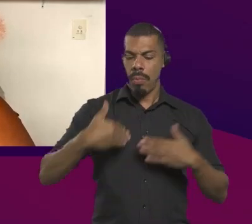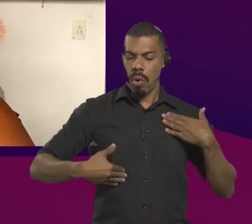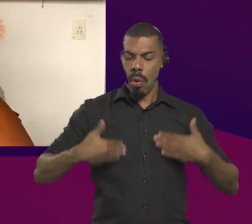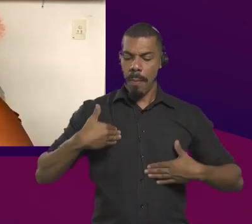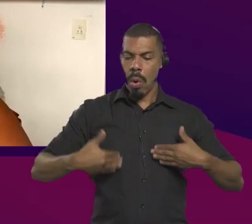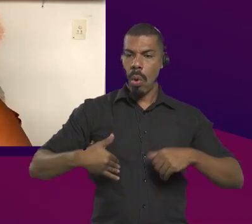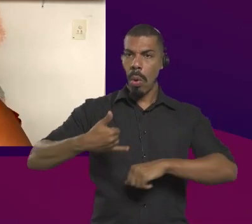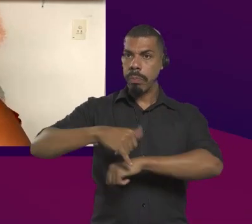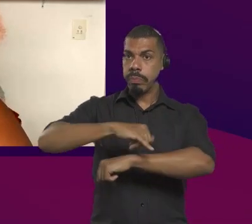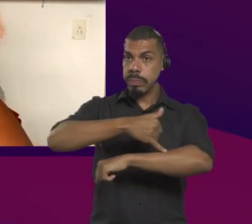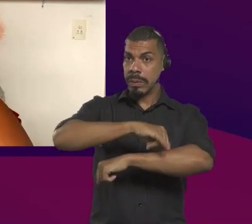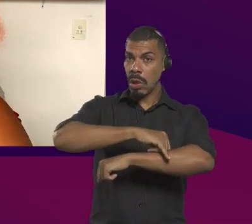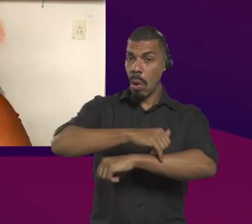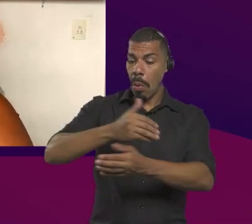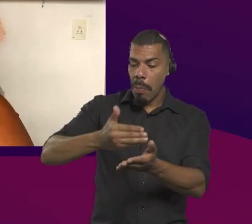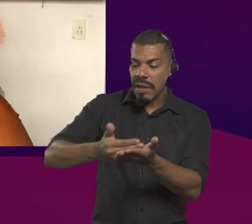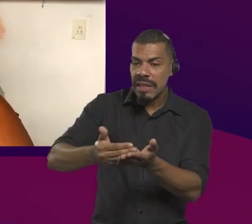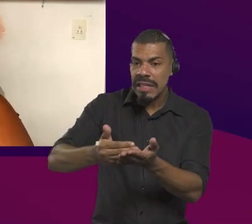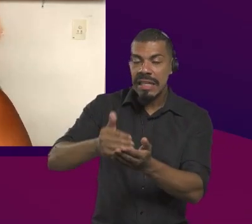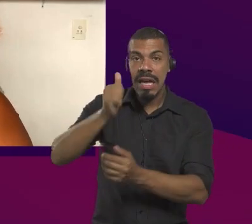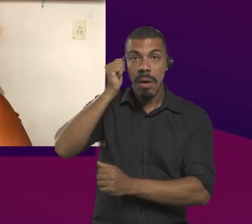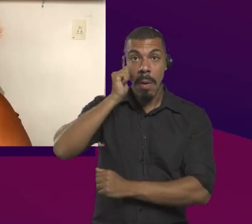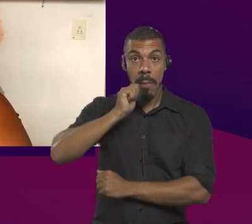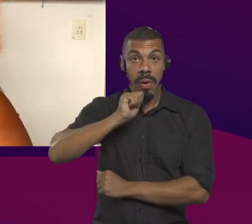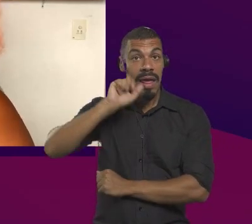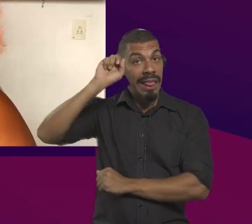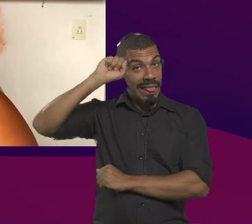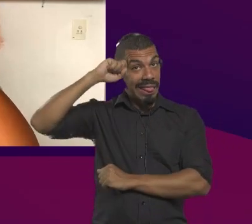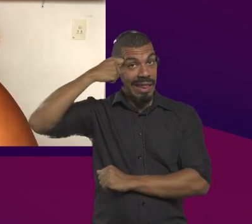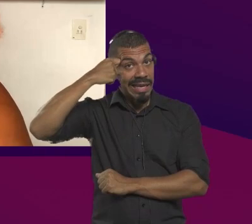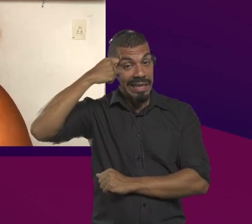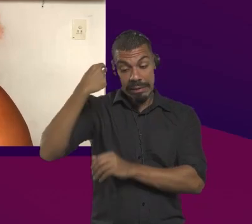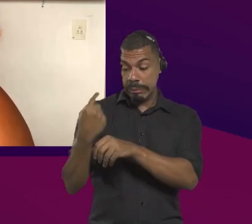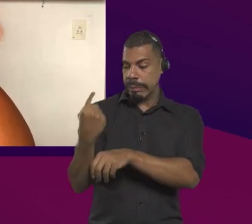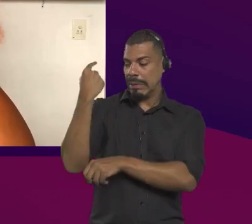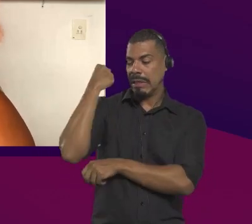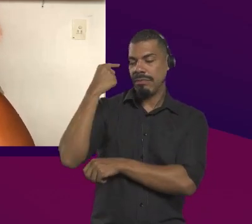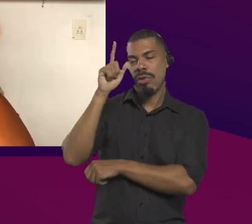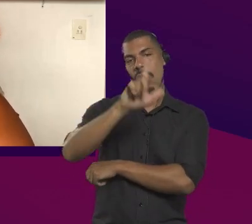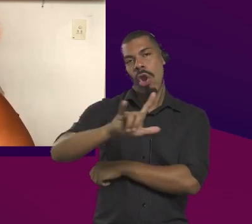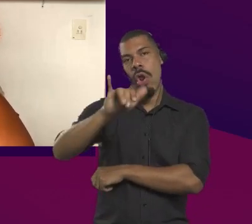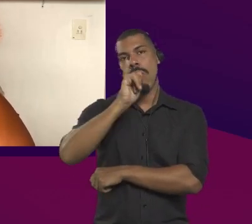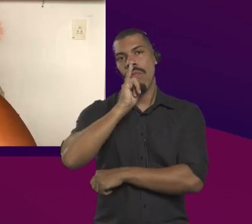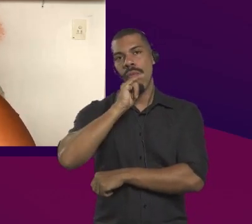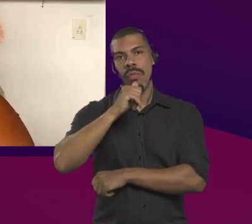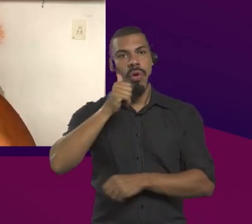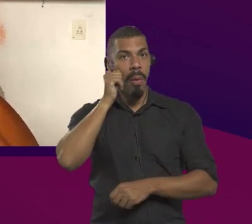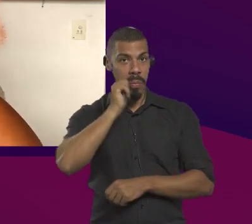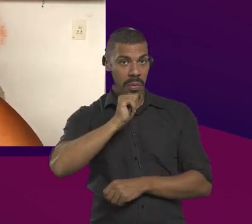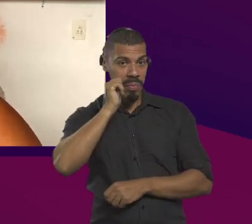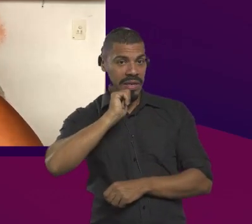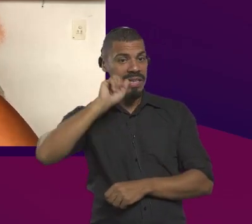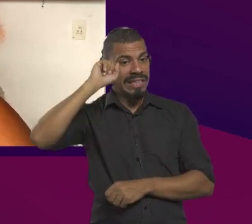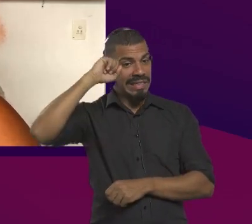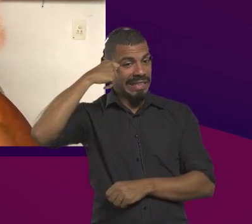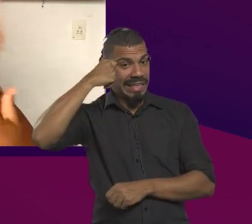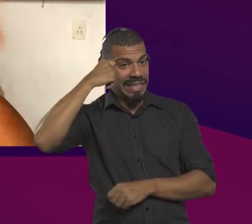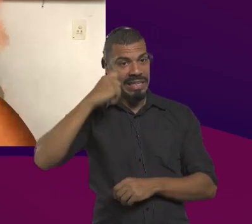corpo gordo. Eu comecei a me entender como uma mulher preta antes, porque eu, obviamente, era uma mulher preta, mas esse